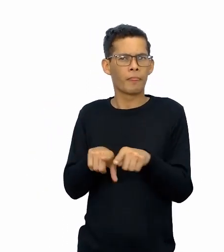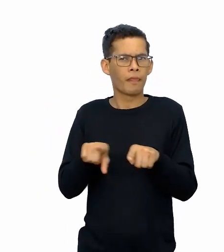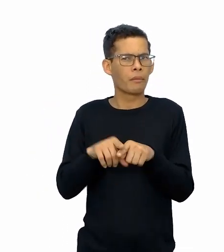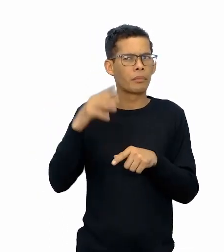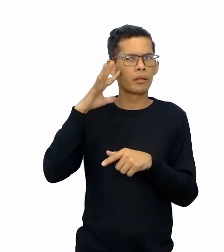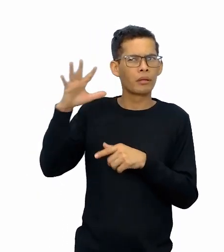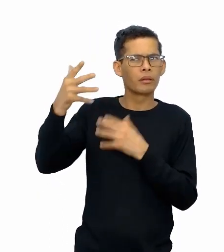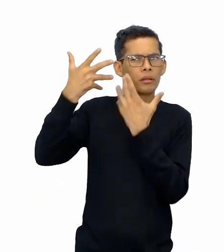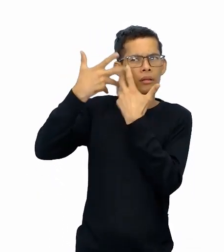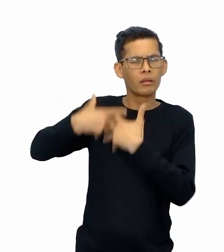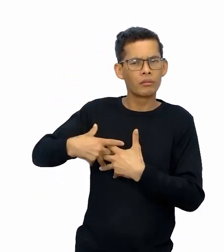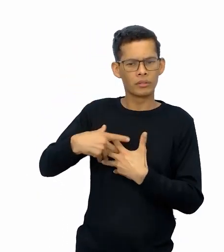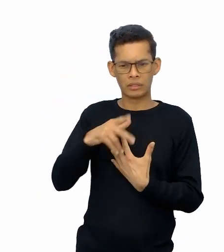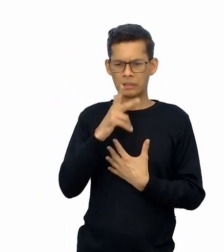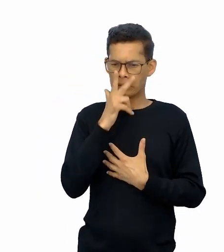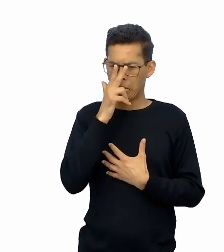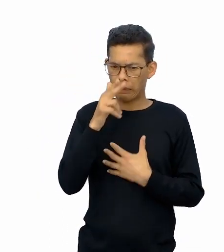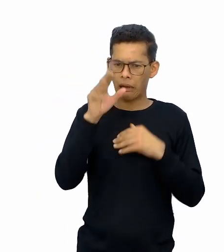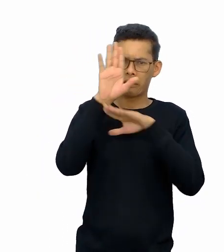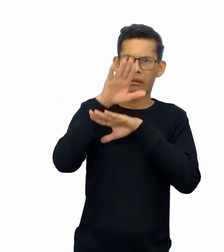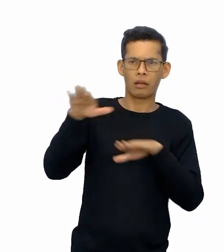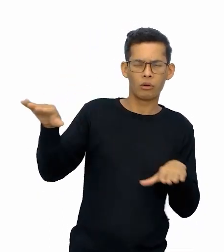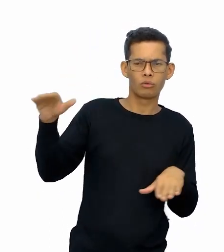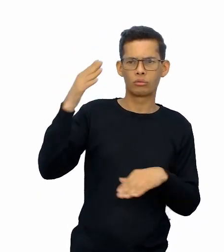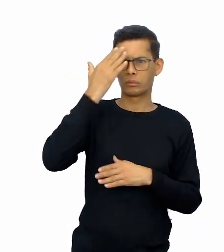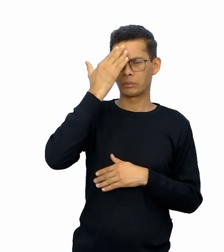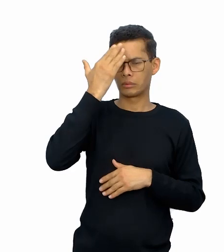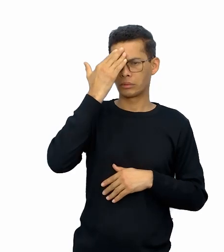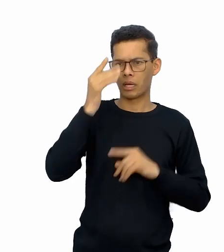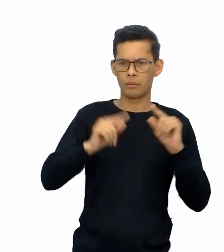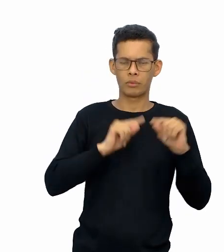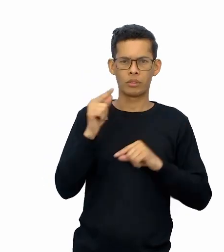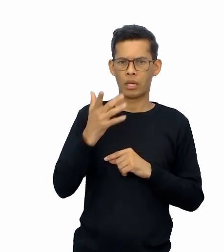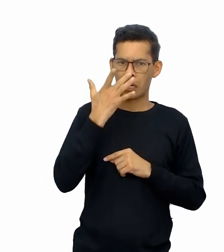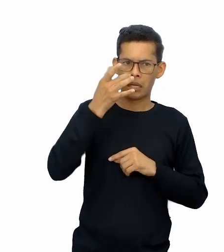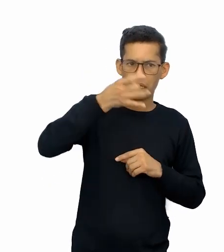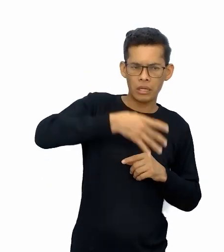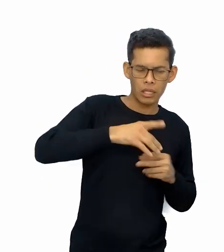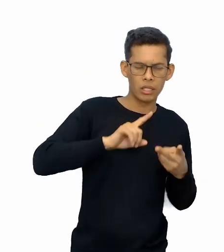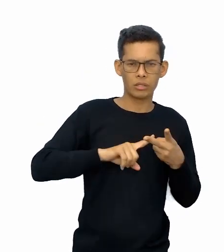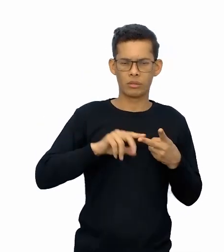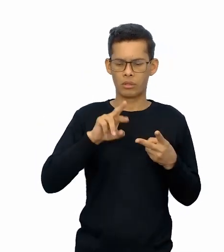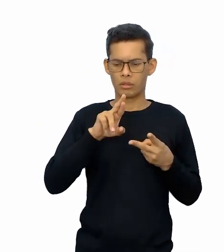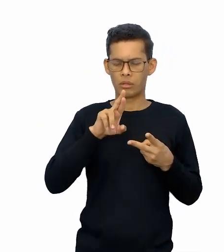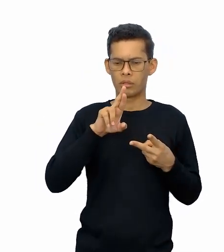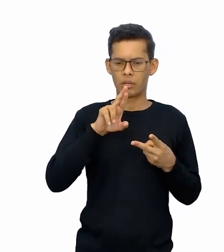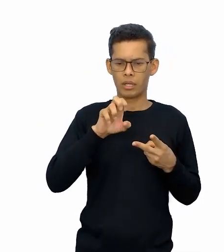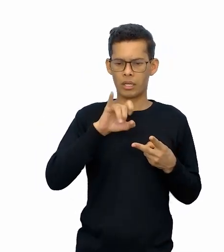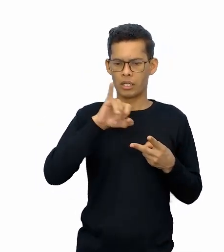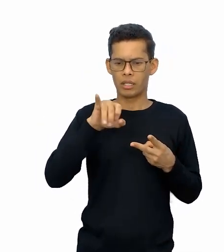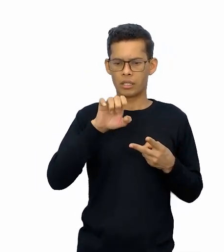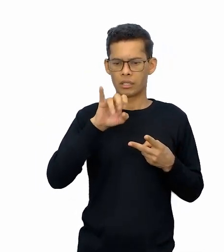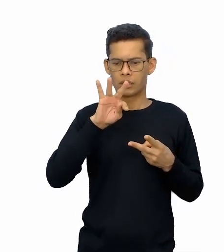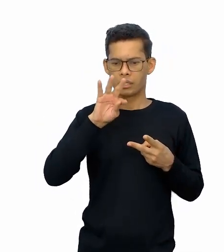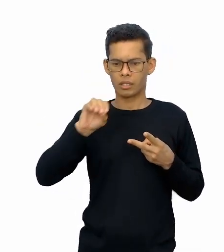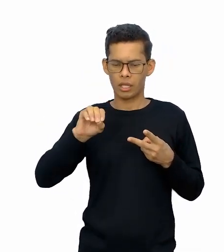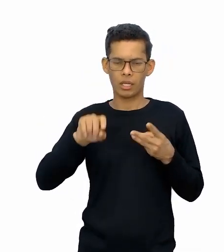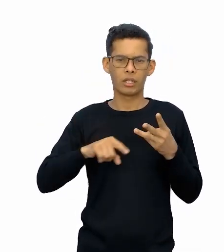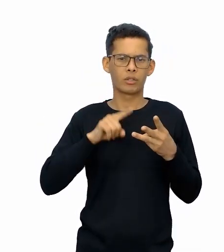Será que os nossos estudantes sabem, né, as diferenças entre lixo, resíduo e rejeitos?